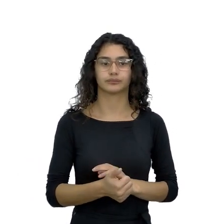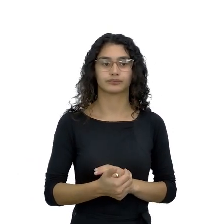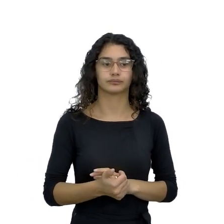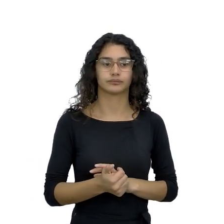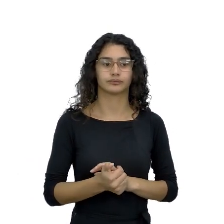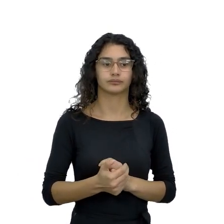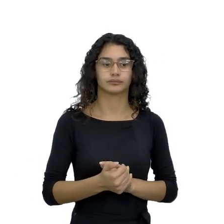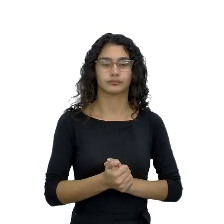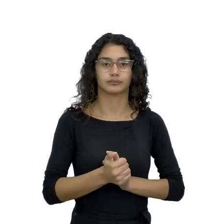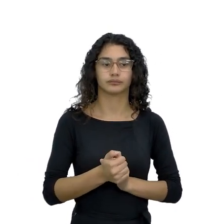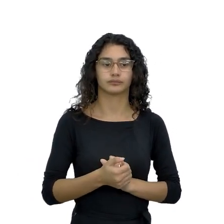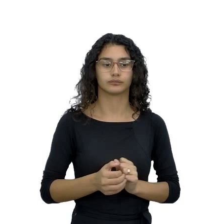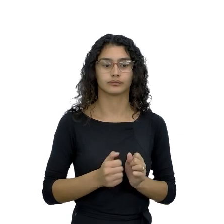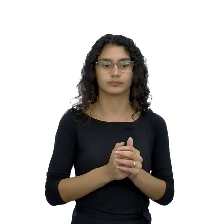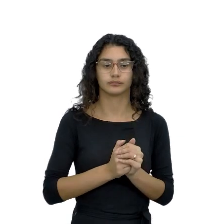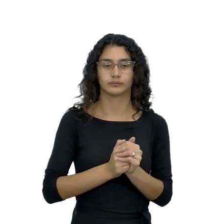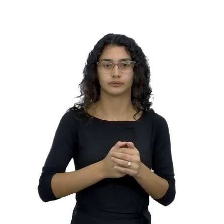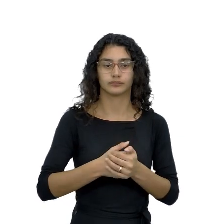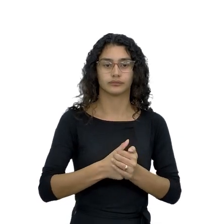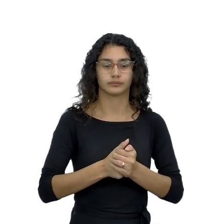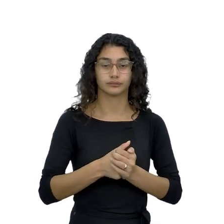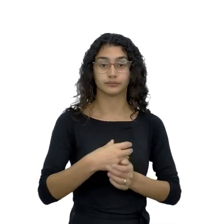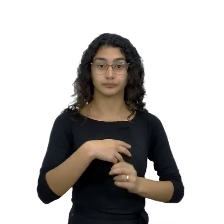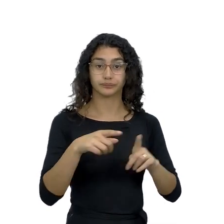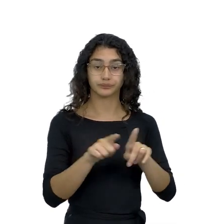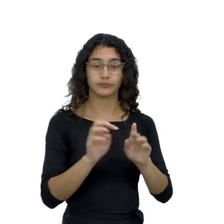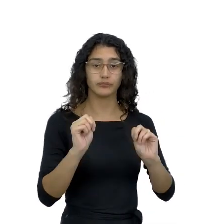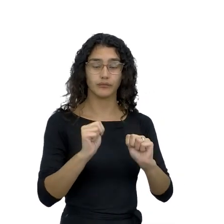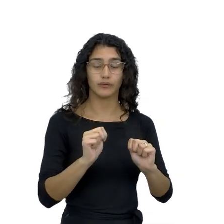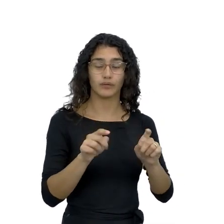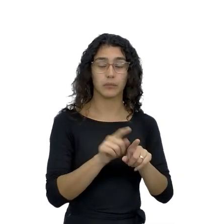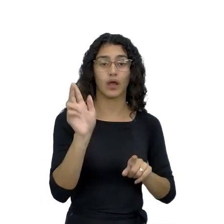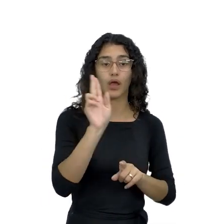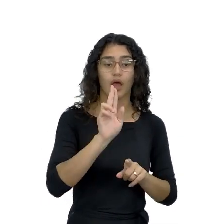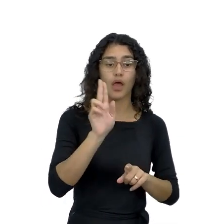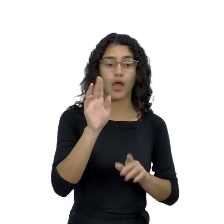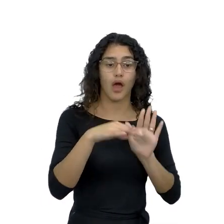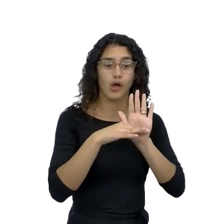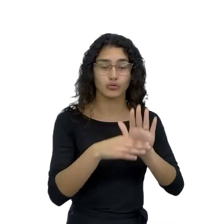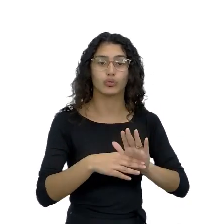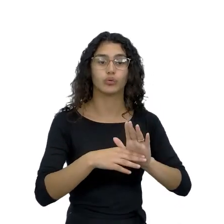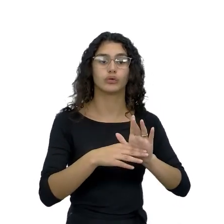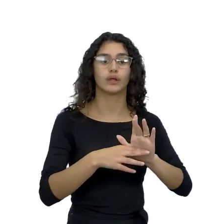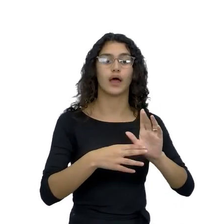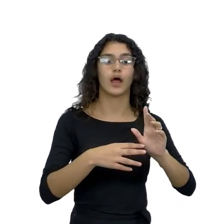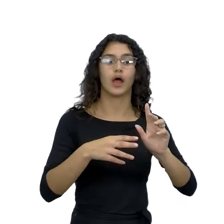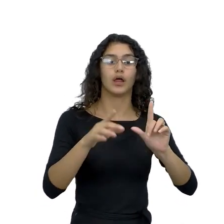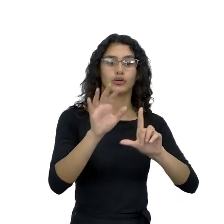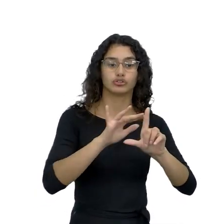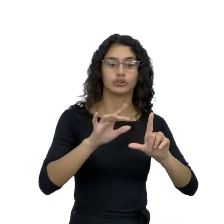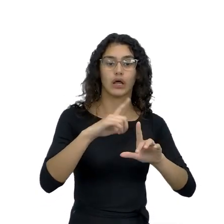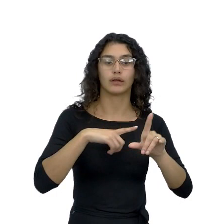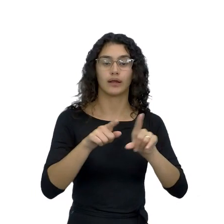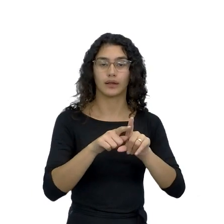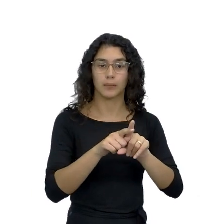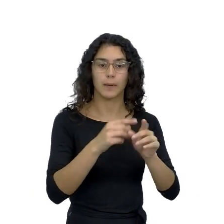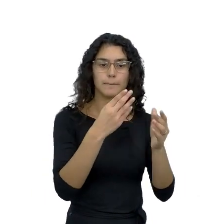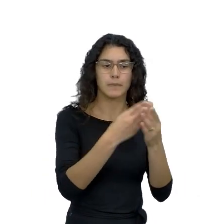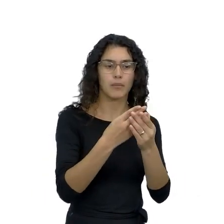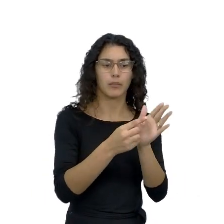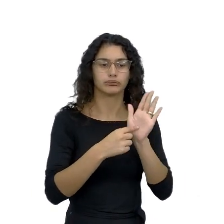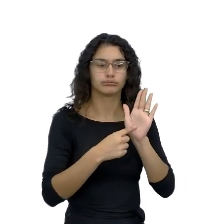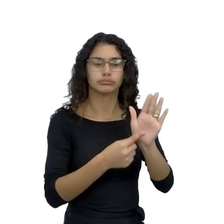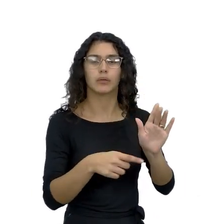as ferramentas digitais, artigos e os demais recursos que indicamos aqui nessa formação,